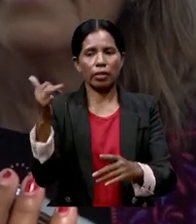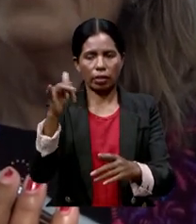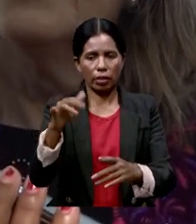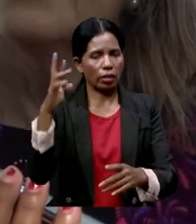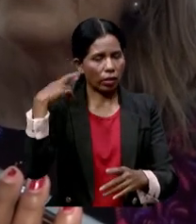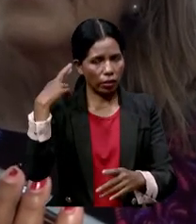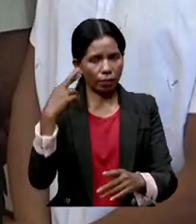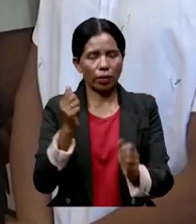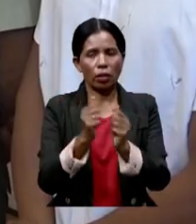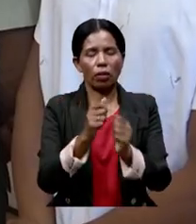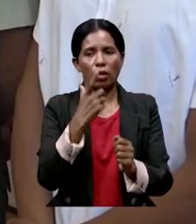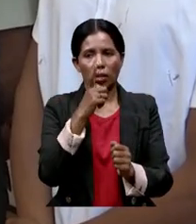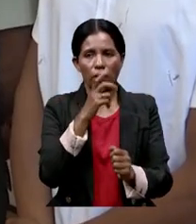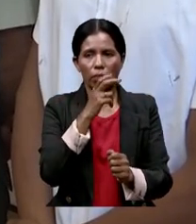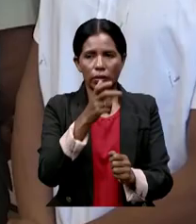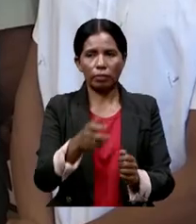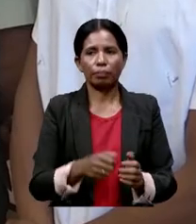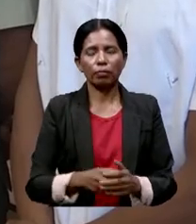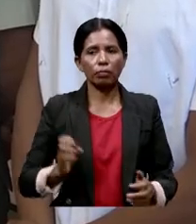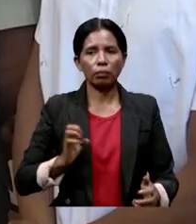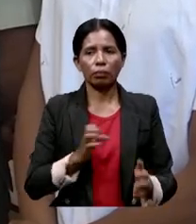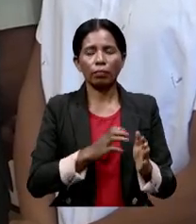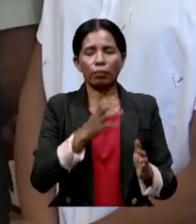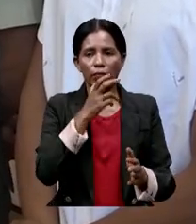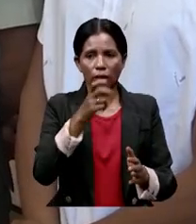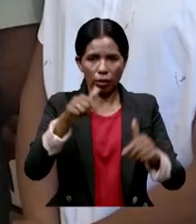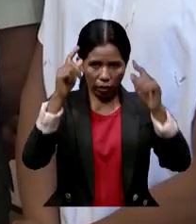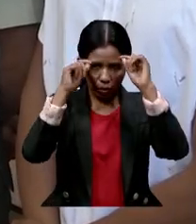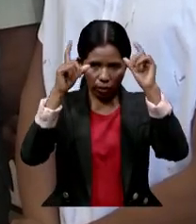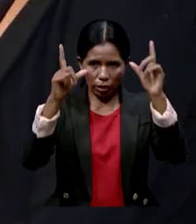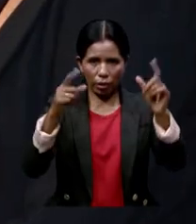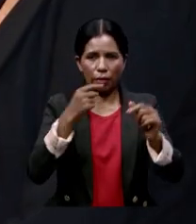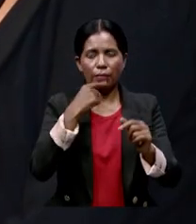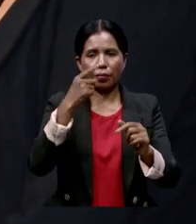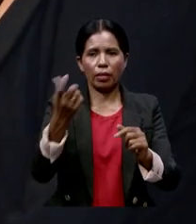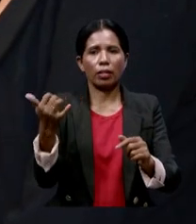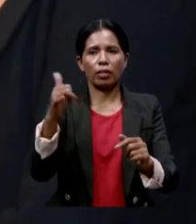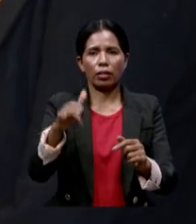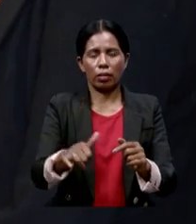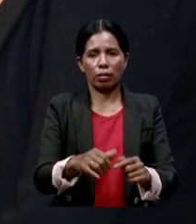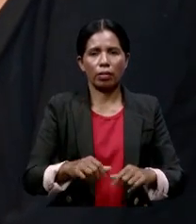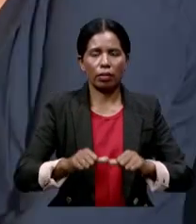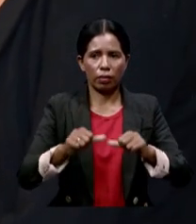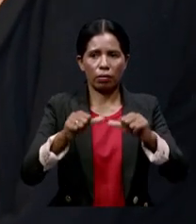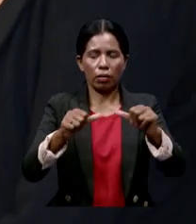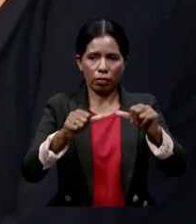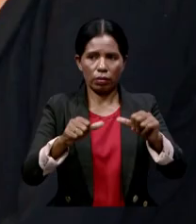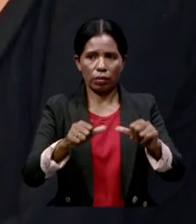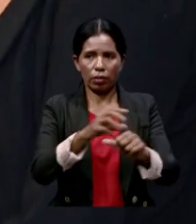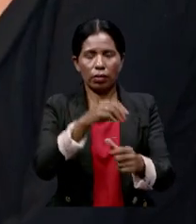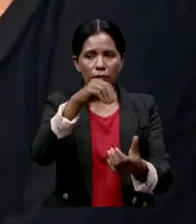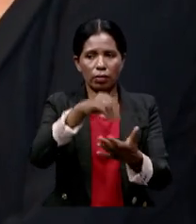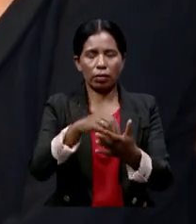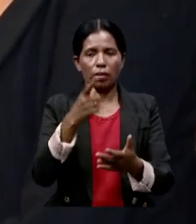rádio, a língua português. Embaixador Portugal e a Timor-Leste afirma que a prontidão a tu continua investe